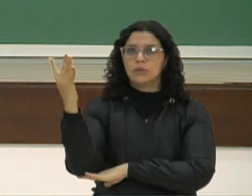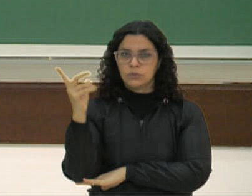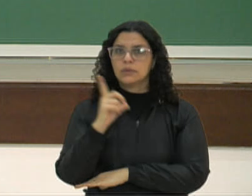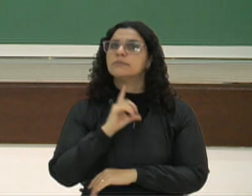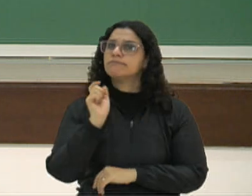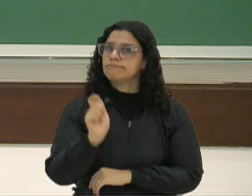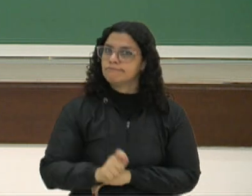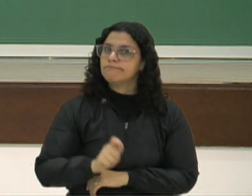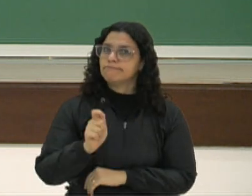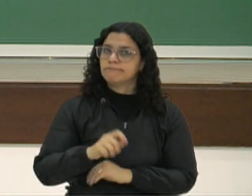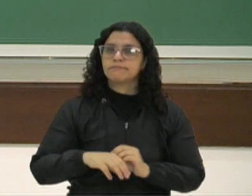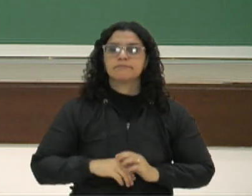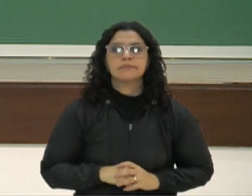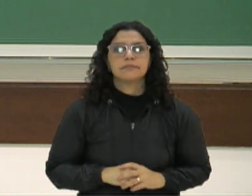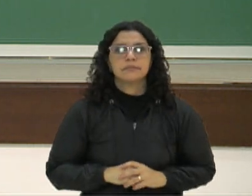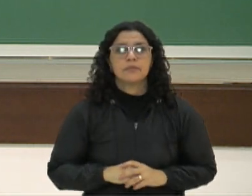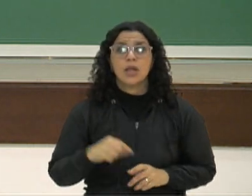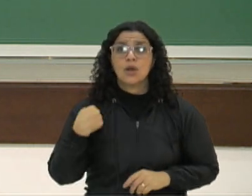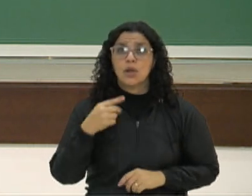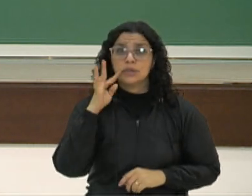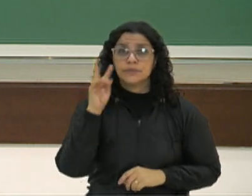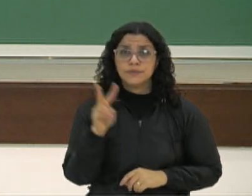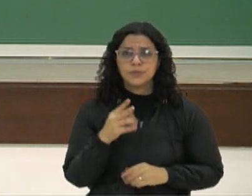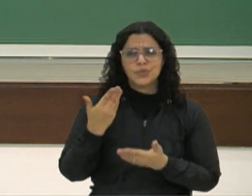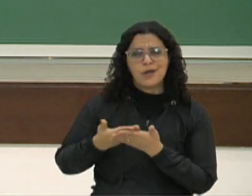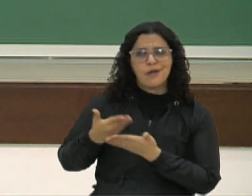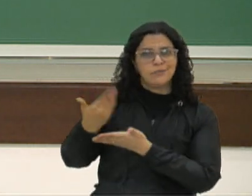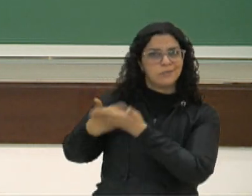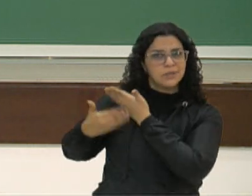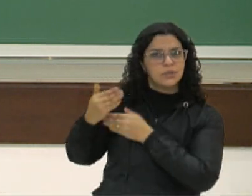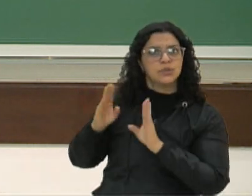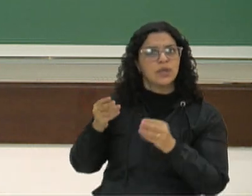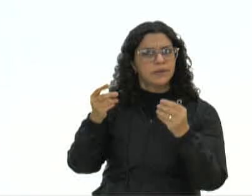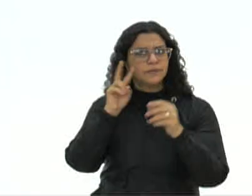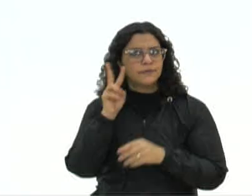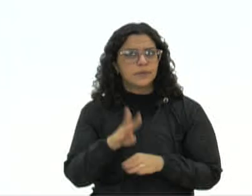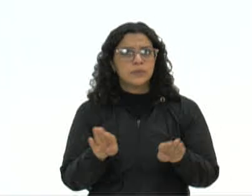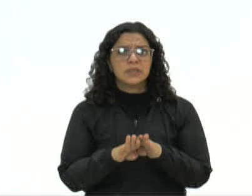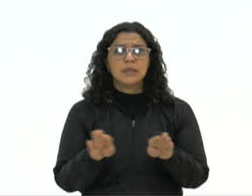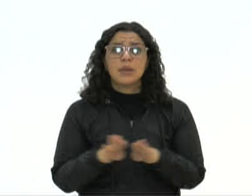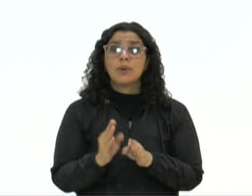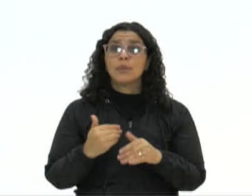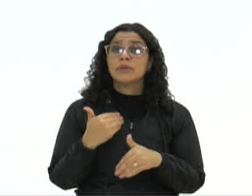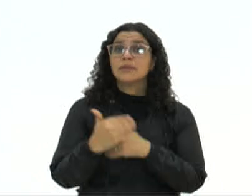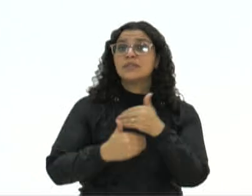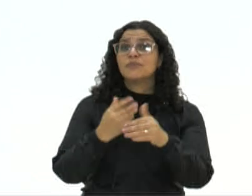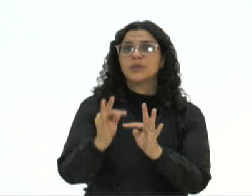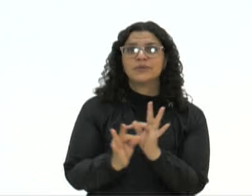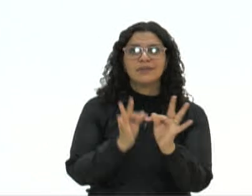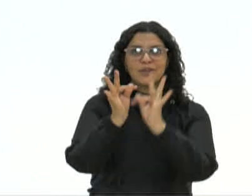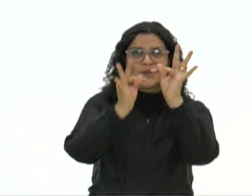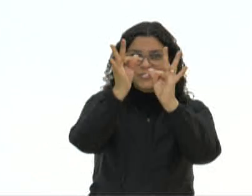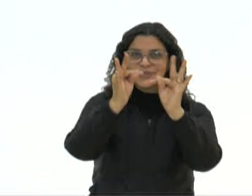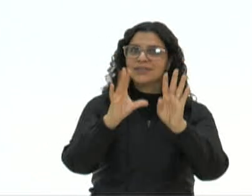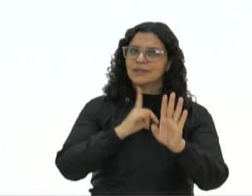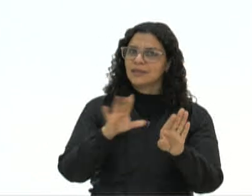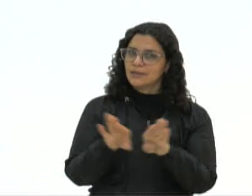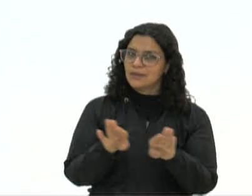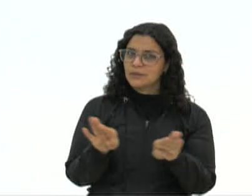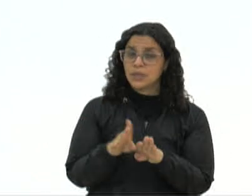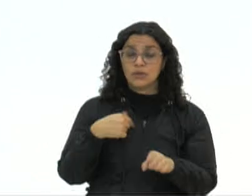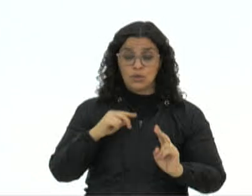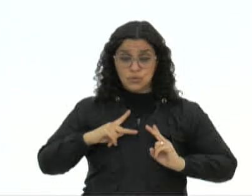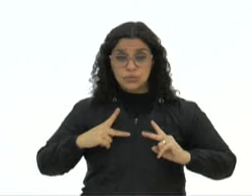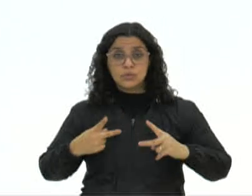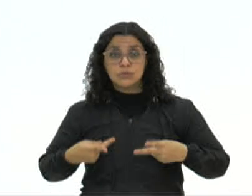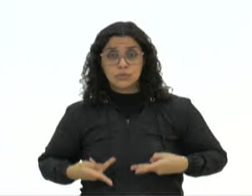paisagem. Nós vimos isso nas últimas aulas com o nosso desenvolvimento tecnológico. Como nós, enquanto